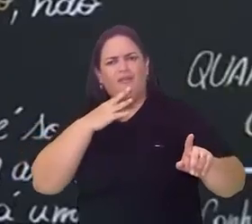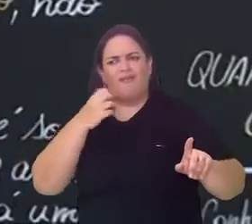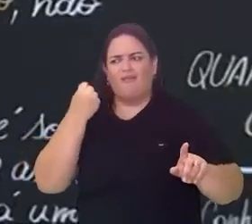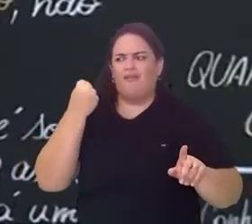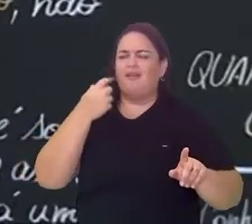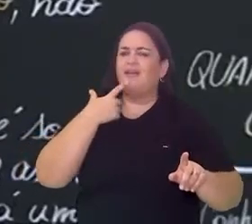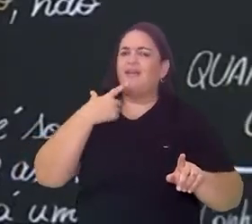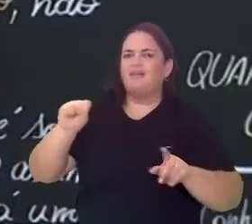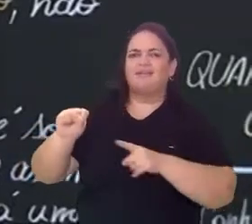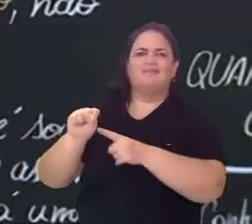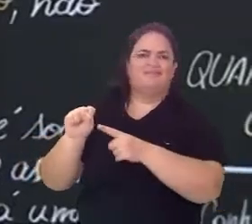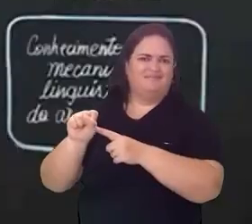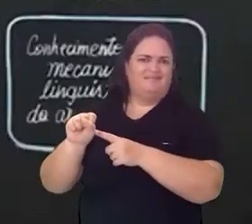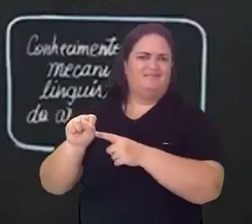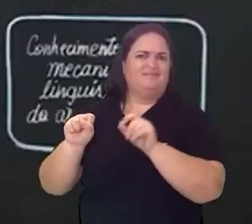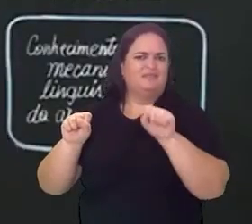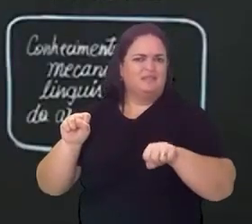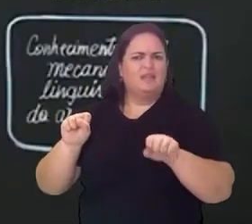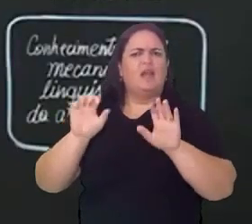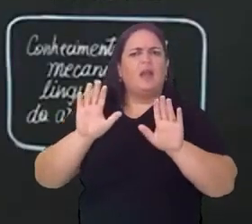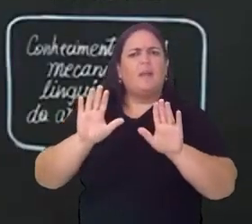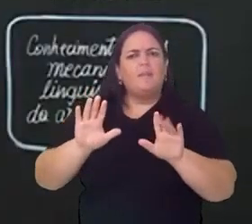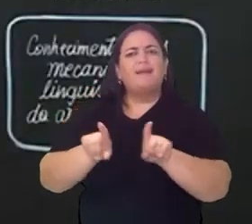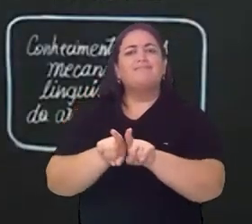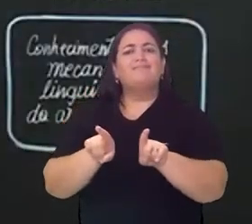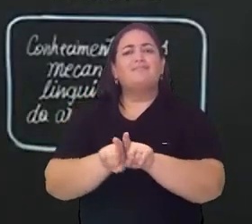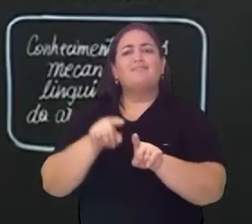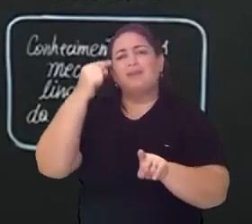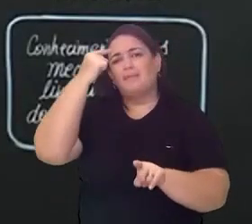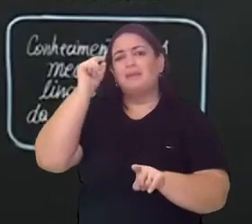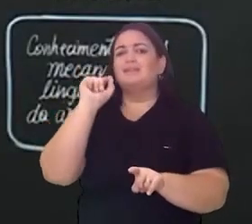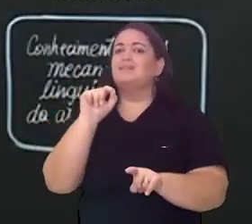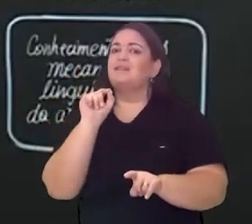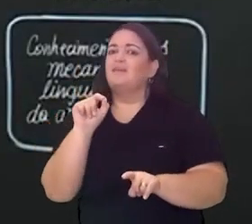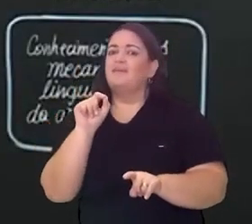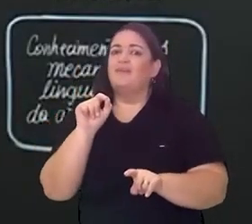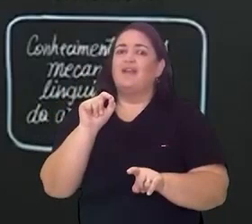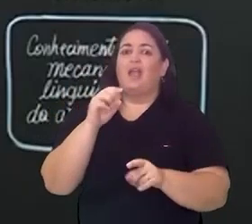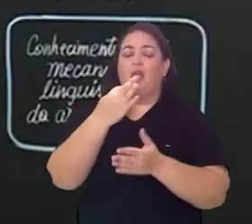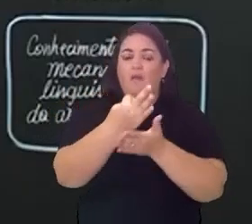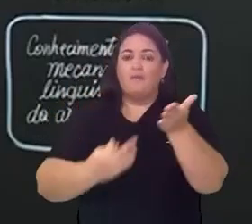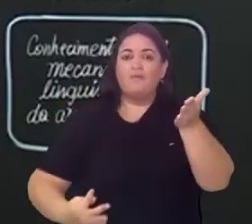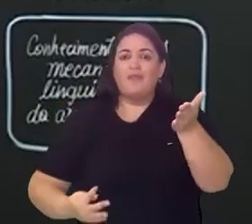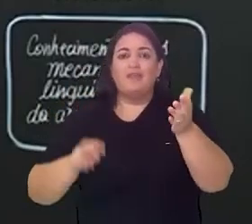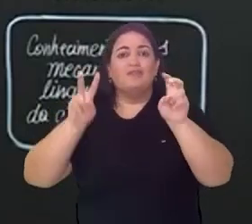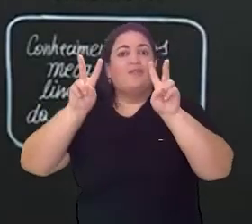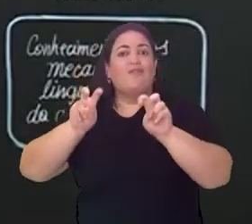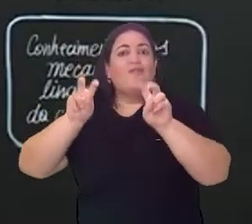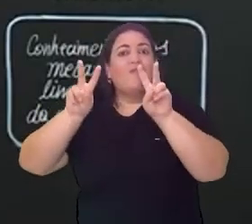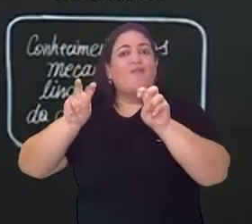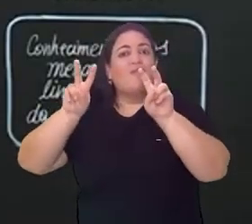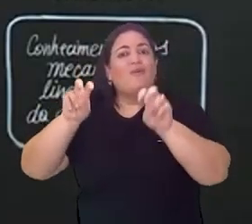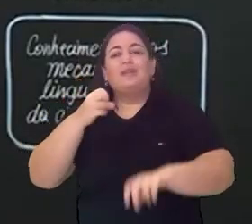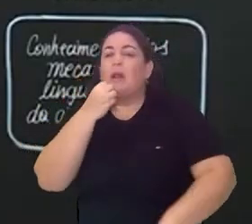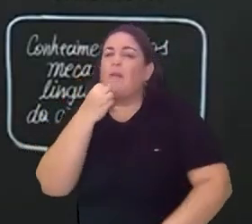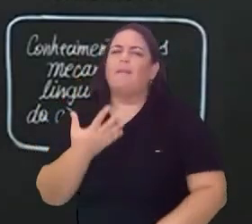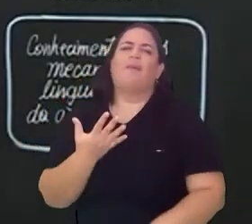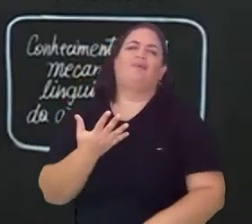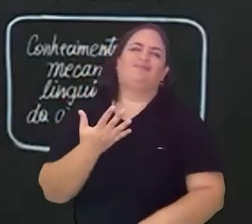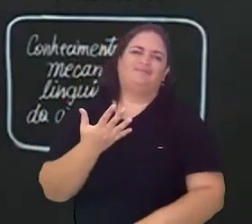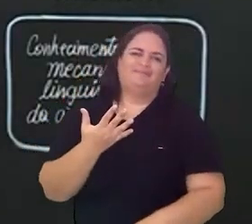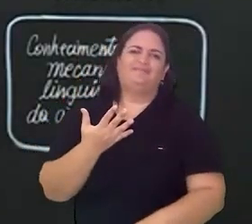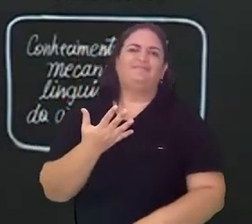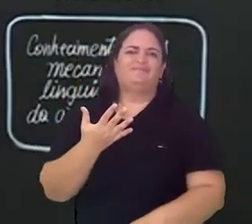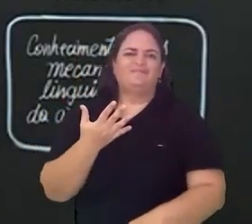conhecimento linguístico muito apurado. No entanto, pense sempre como garantir que o seu texto também tenha um bom conteúdo. O que garante o bom conteúdo